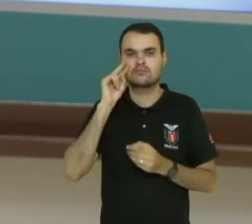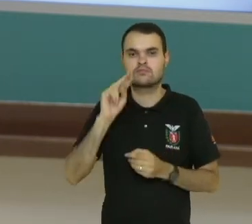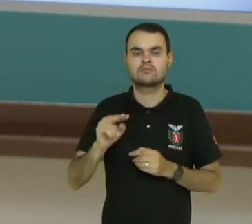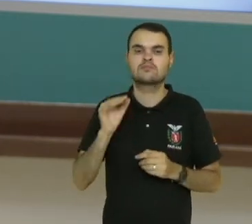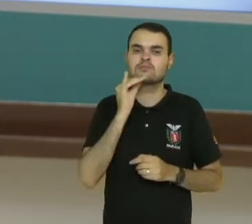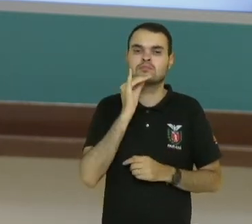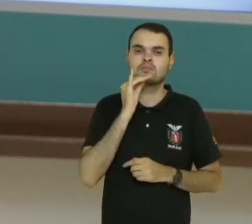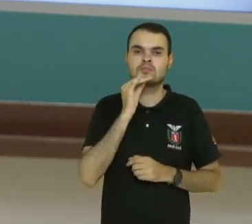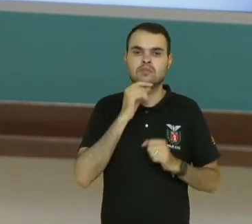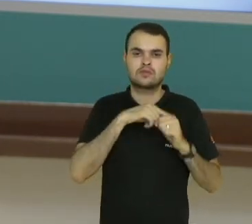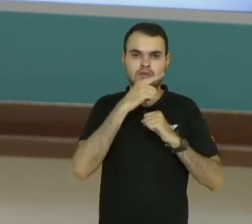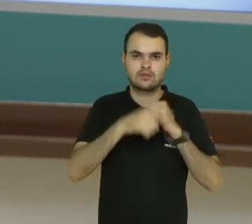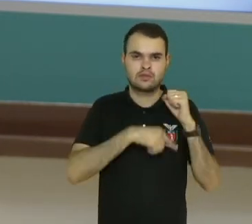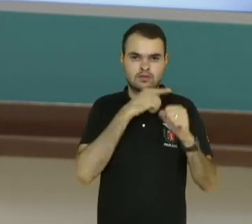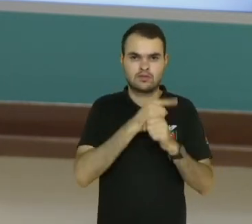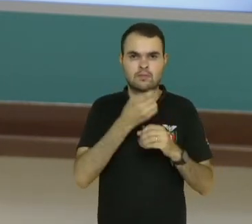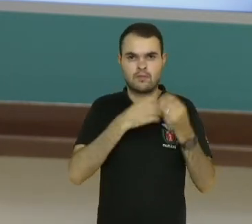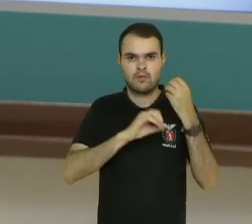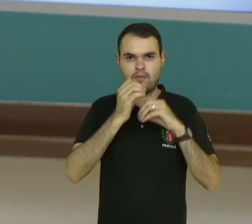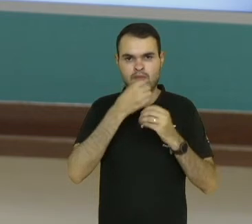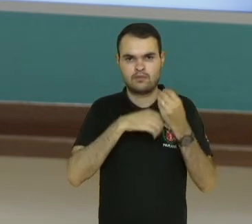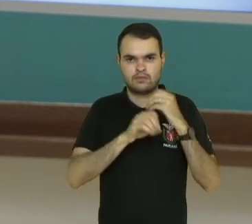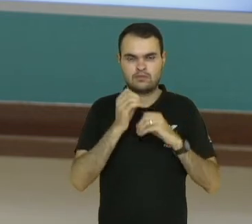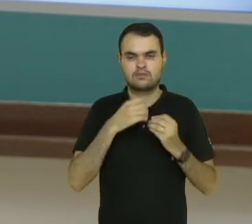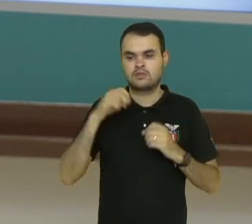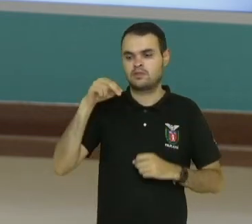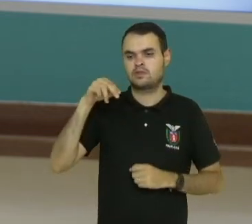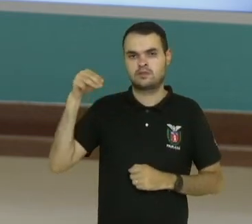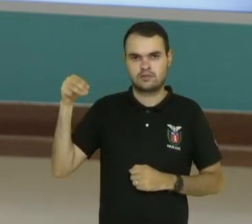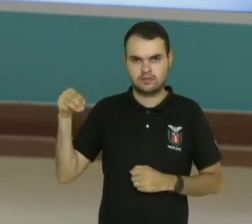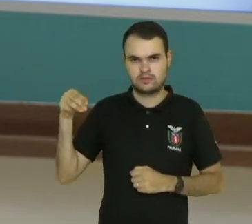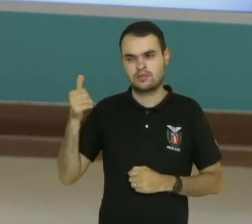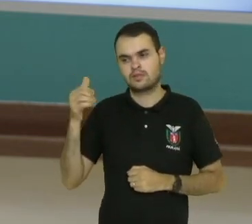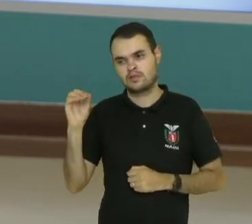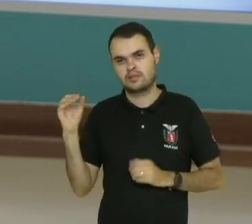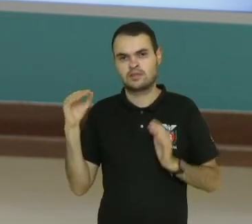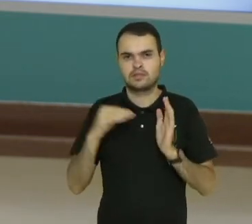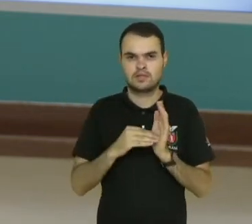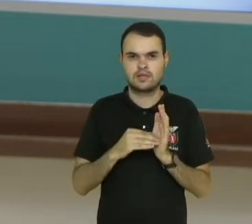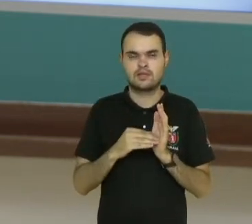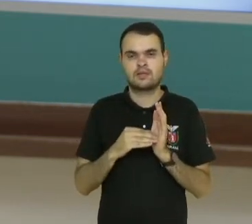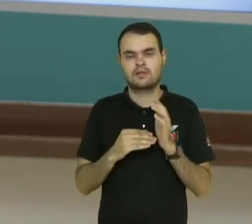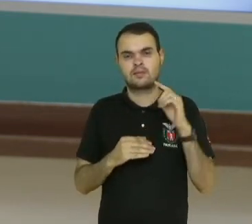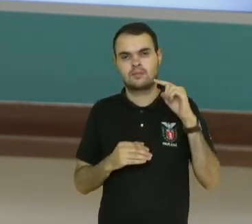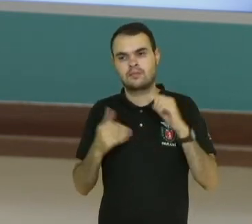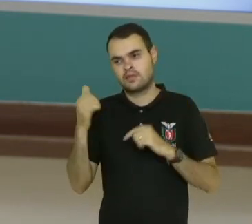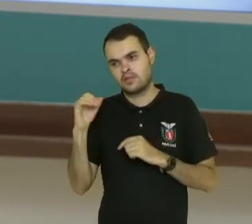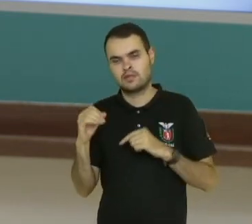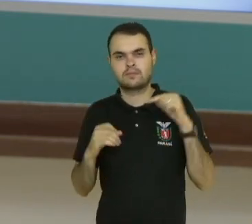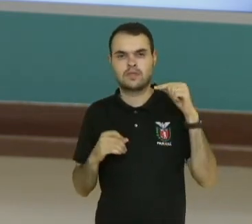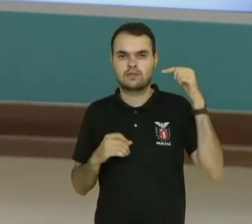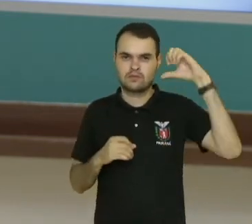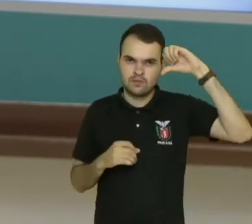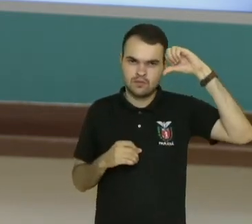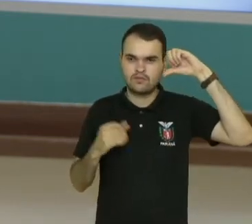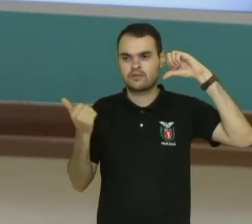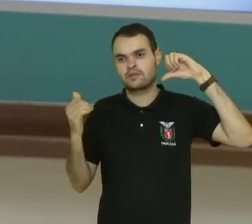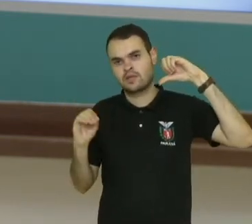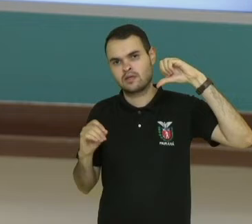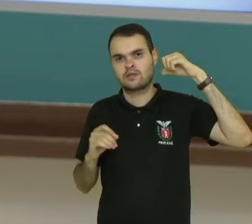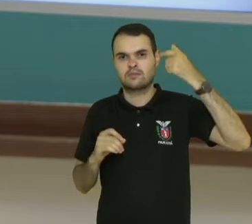lá, nossos átomos e moléculas na escala dos nanômetros, entre 10 na menos 9 e 10 na menos 10, os